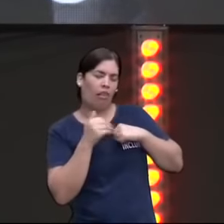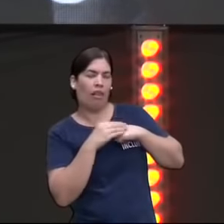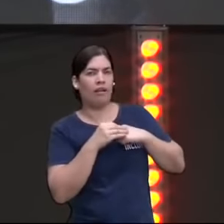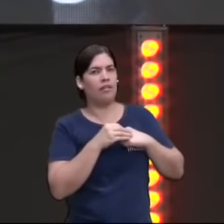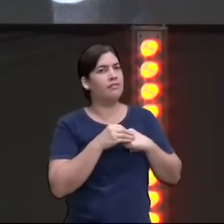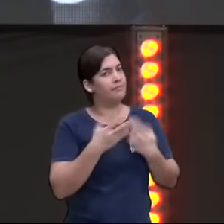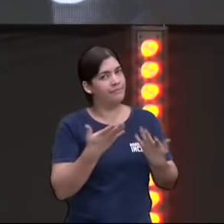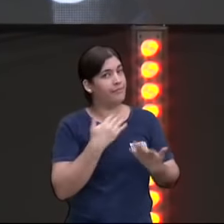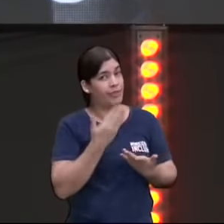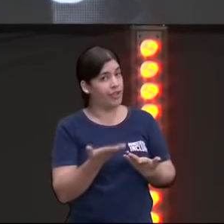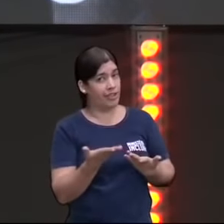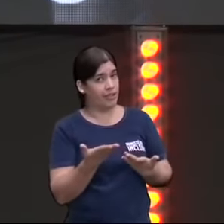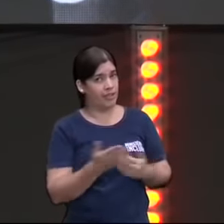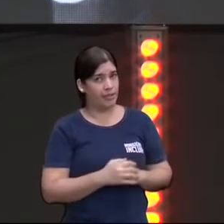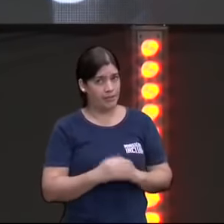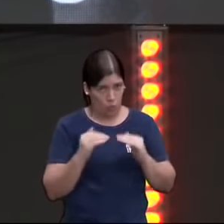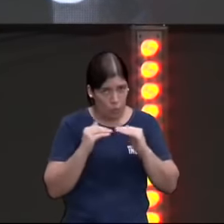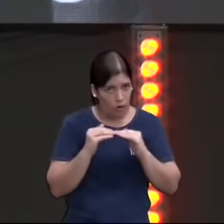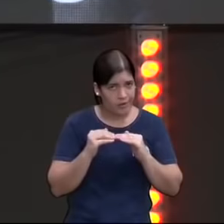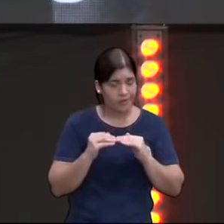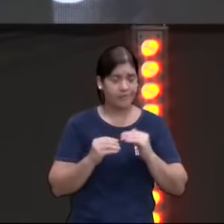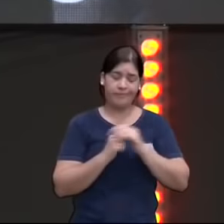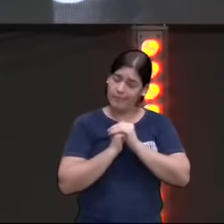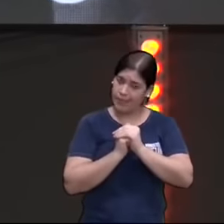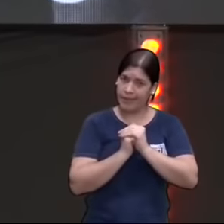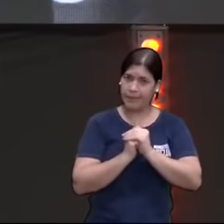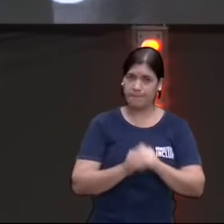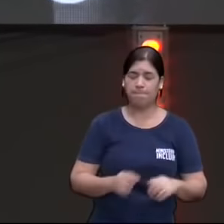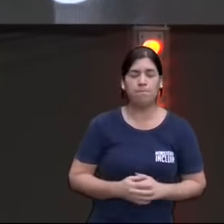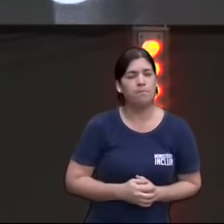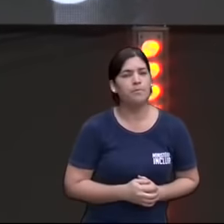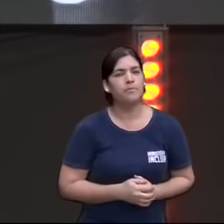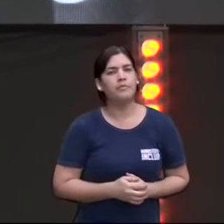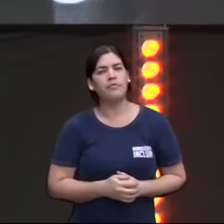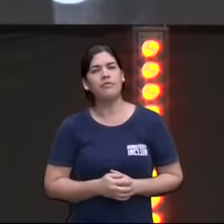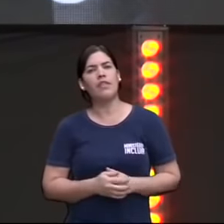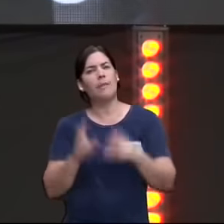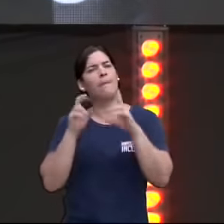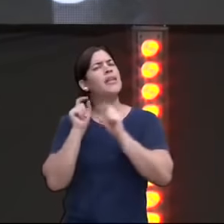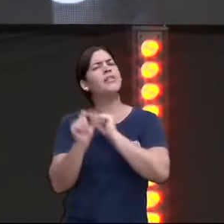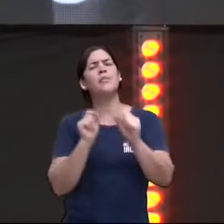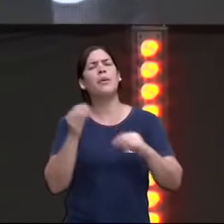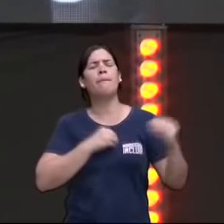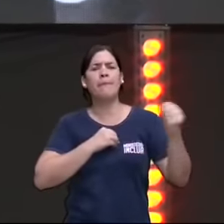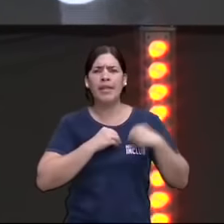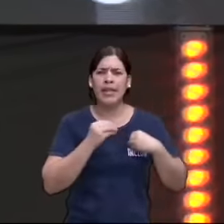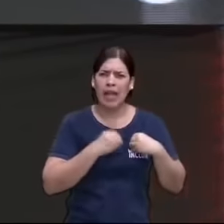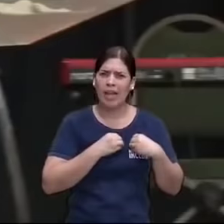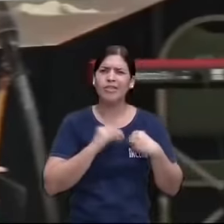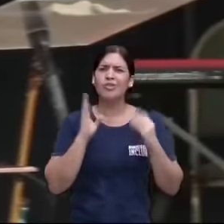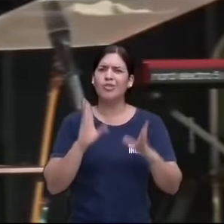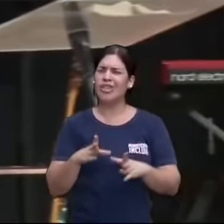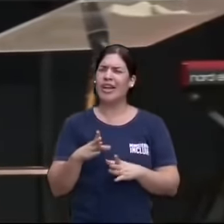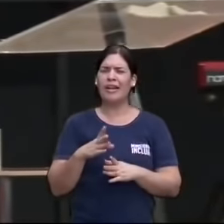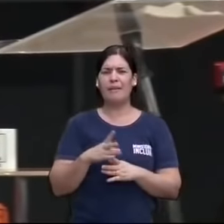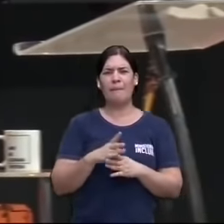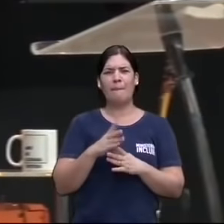pecado. Concorda comigo, amém? Gente, você vê que esse negócio de pecado já vem com a gente,